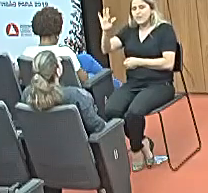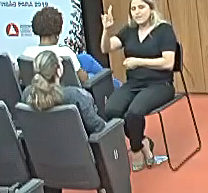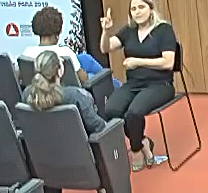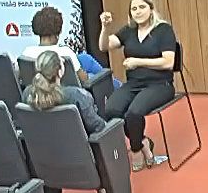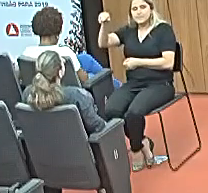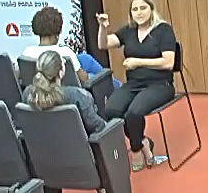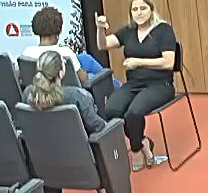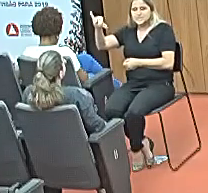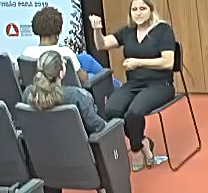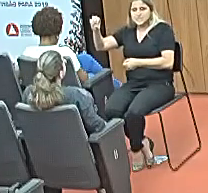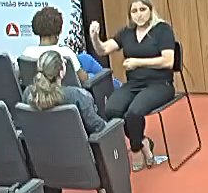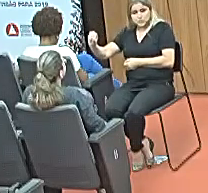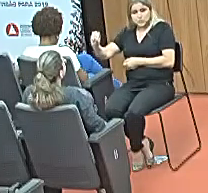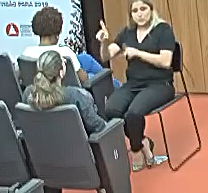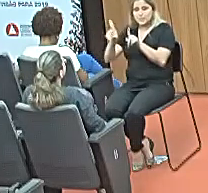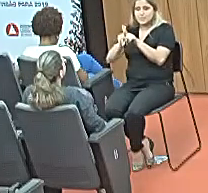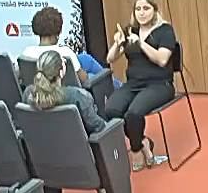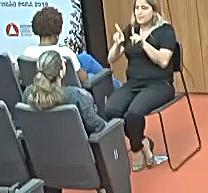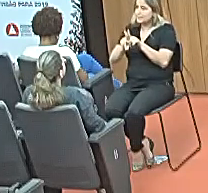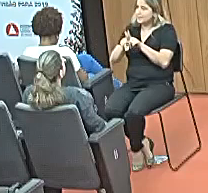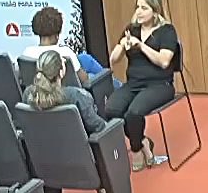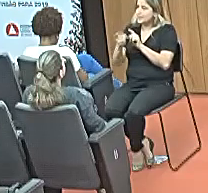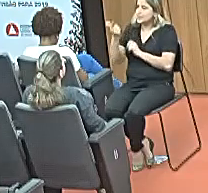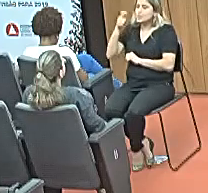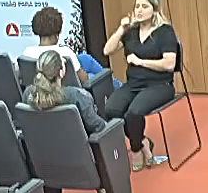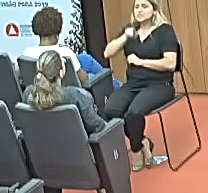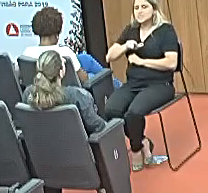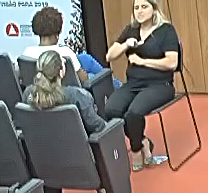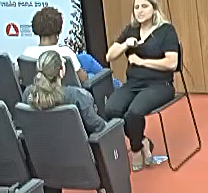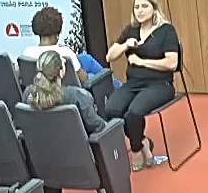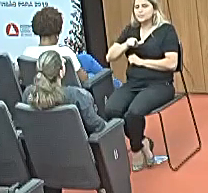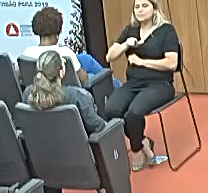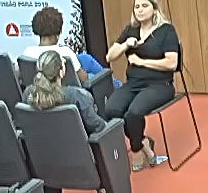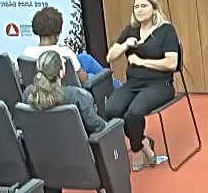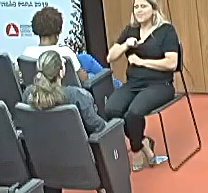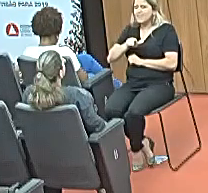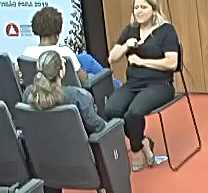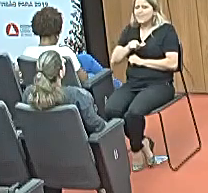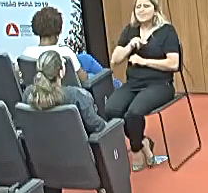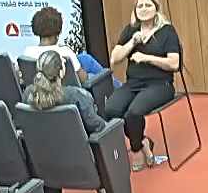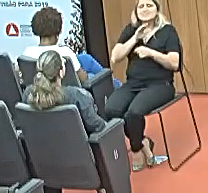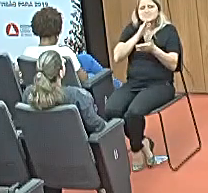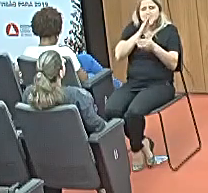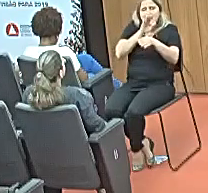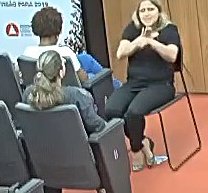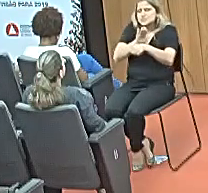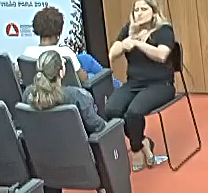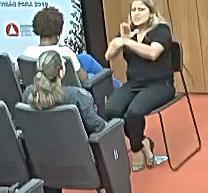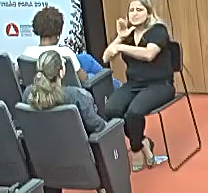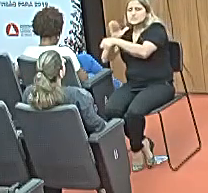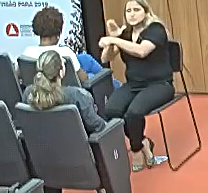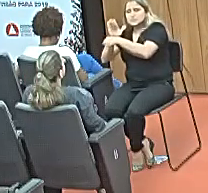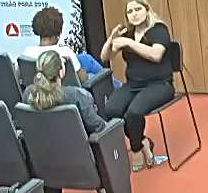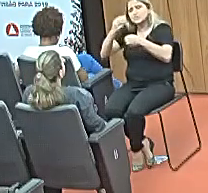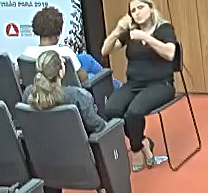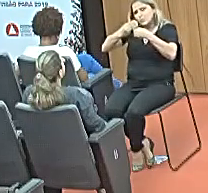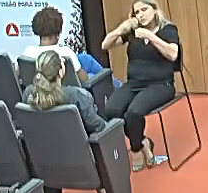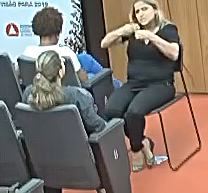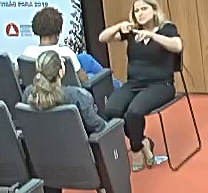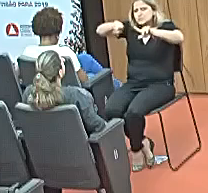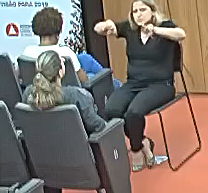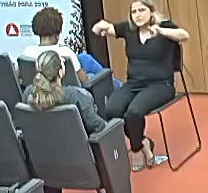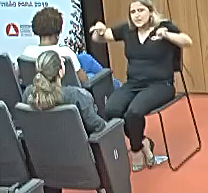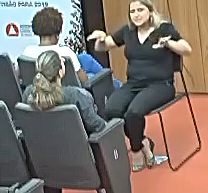bombeiros assegurou principalmente a questão que eles atendem qualquer município mas a questão do tempo de atendimento que no